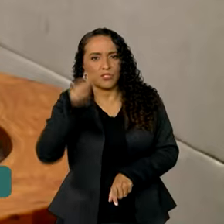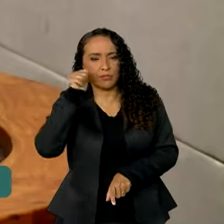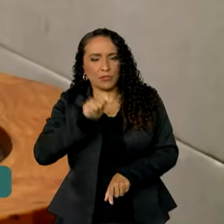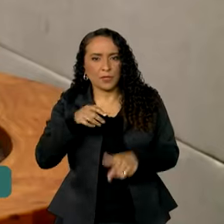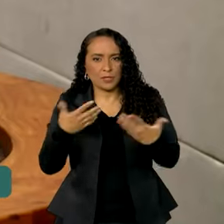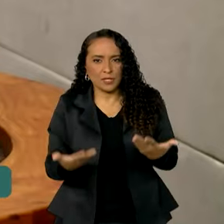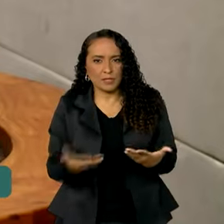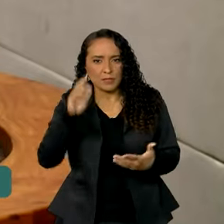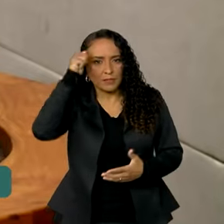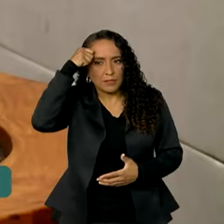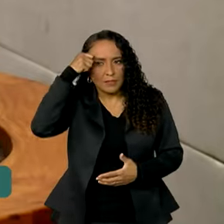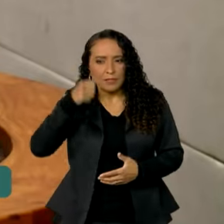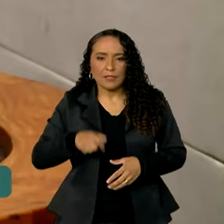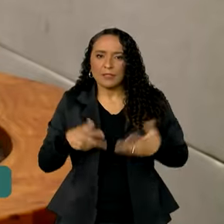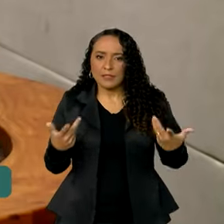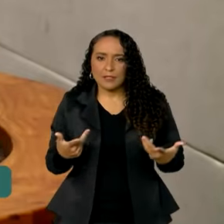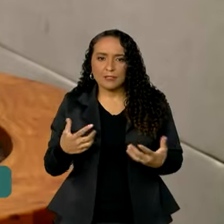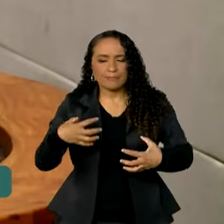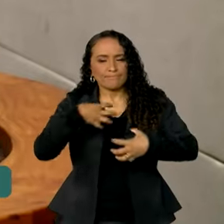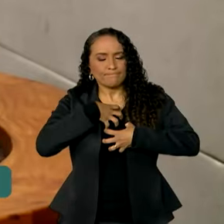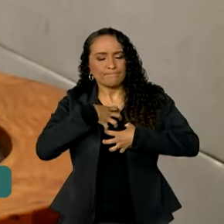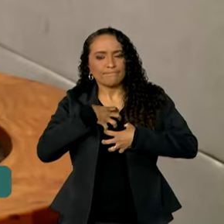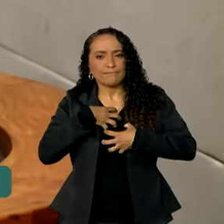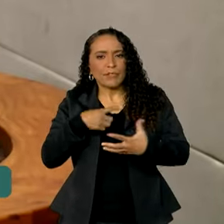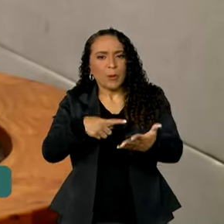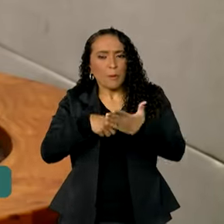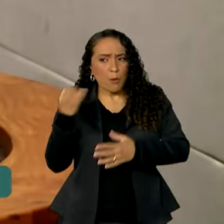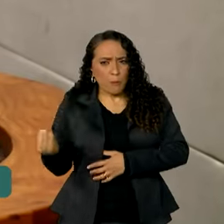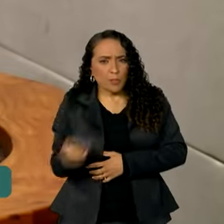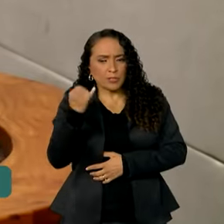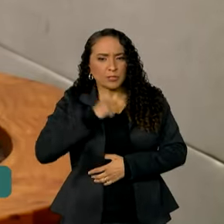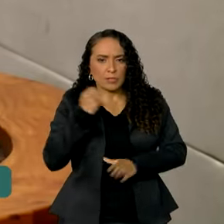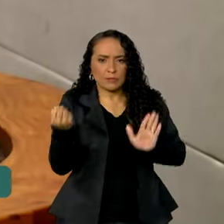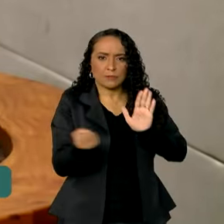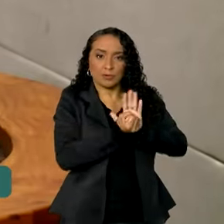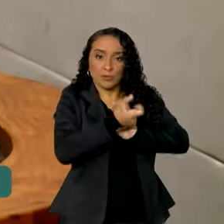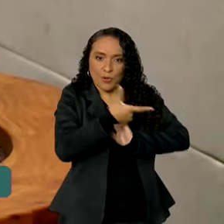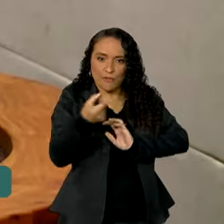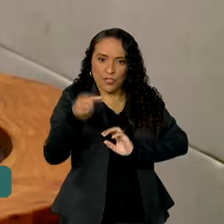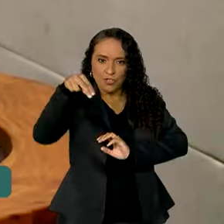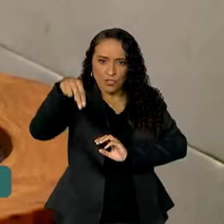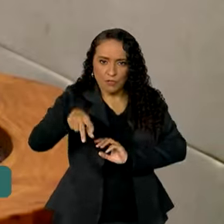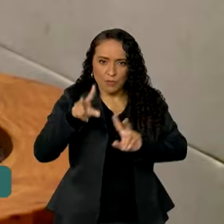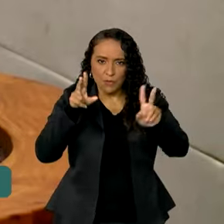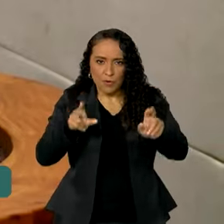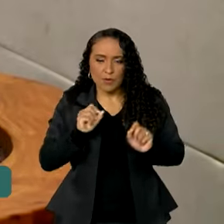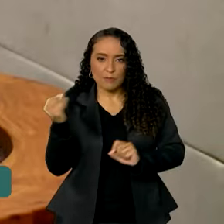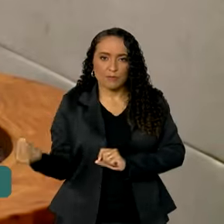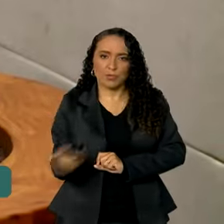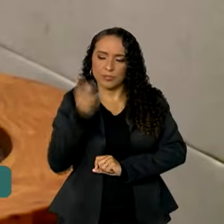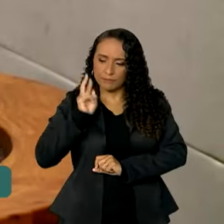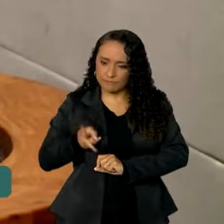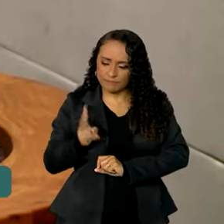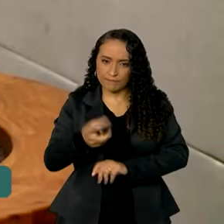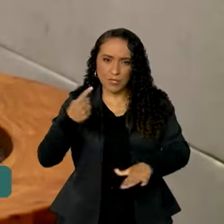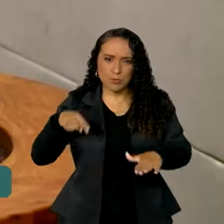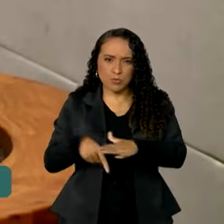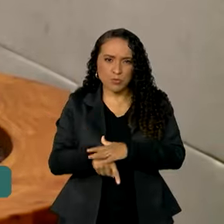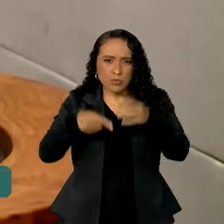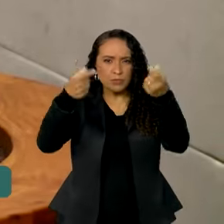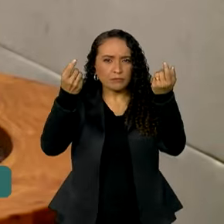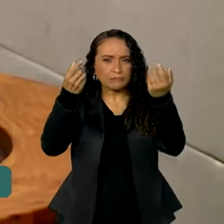nos toca violentamente e que demonstra a importância da gente ter um marco como 20 de novembro e a importância da gente seguir aprofundando,